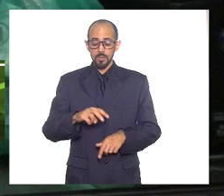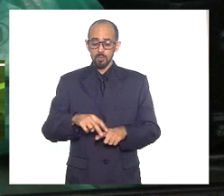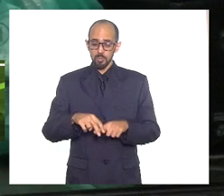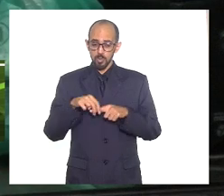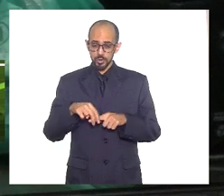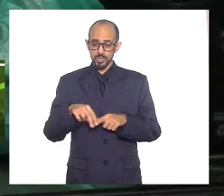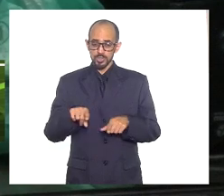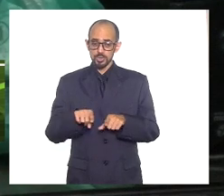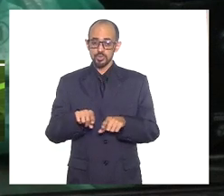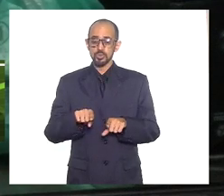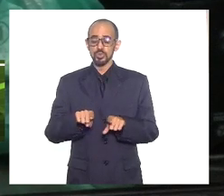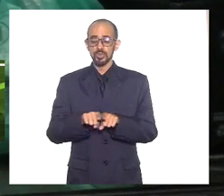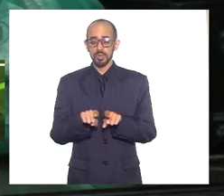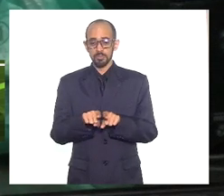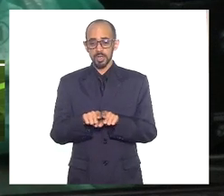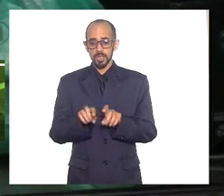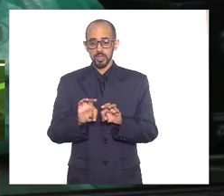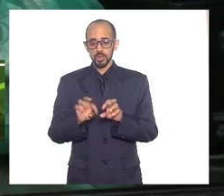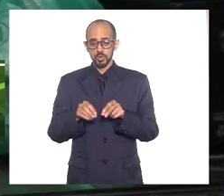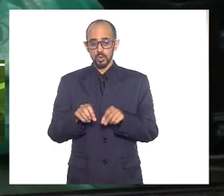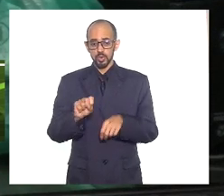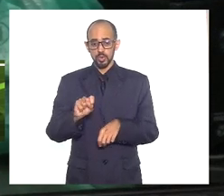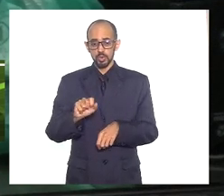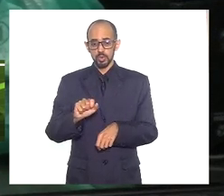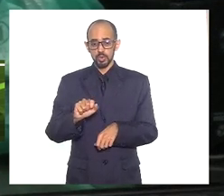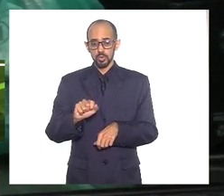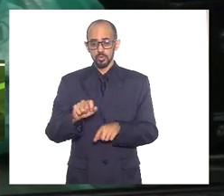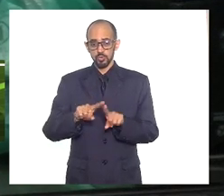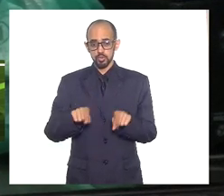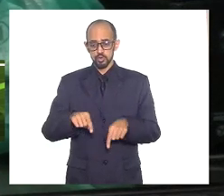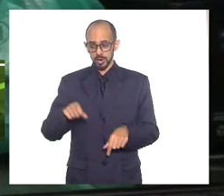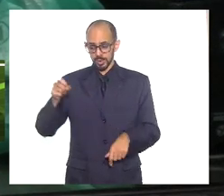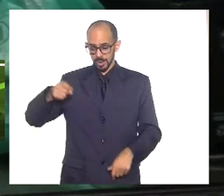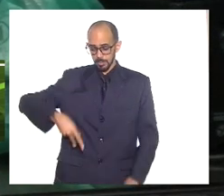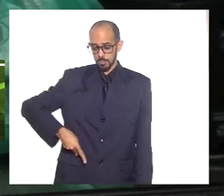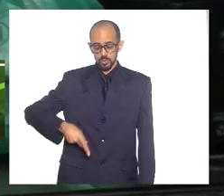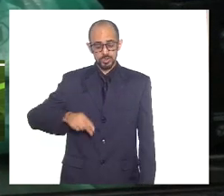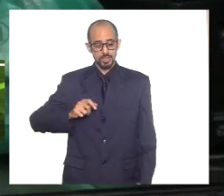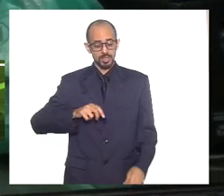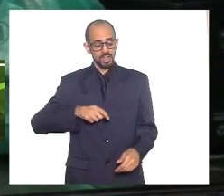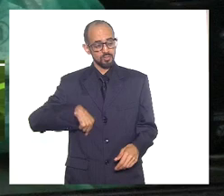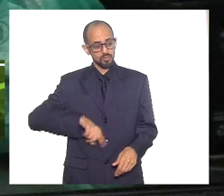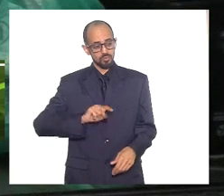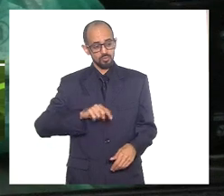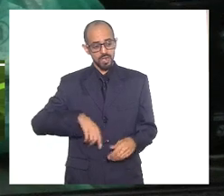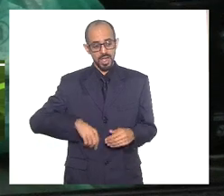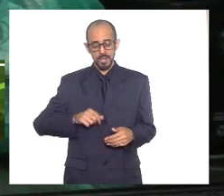consequência, todo ativo que se aposenta vai para o plano financeiro, ele só